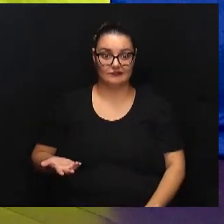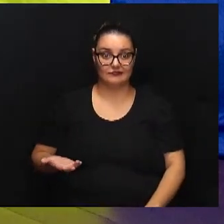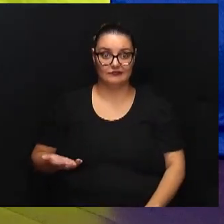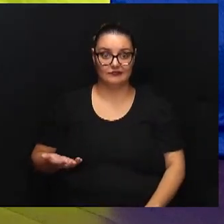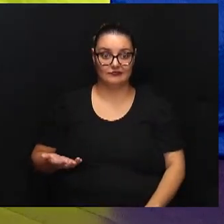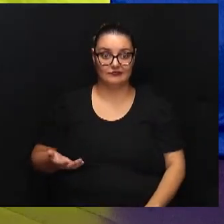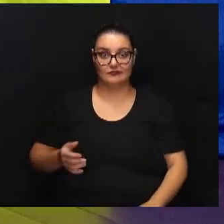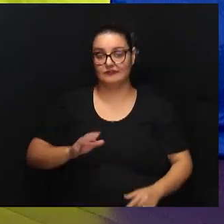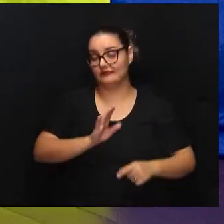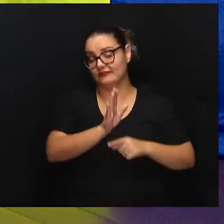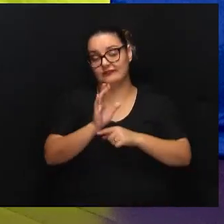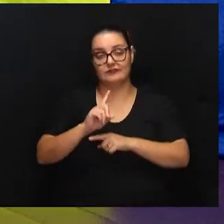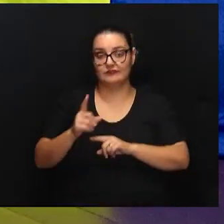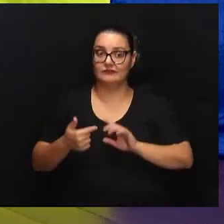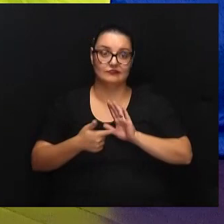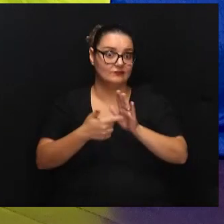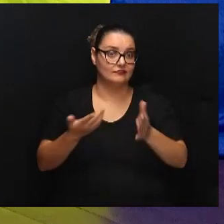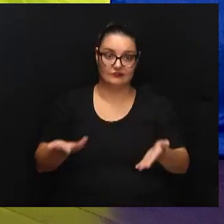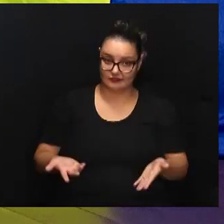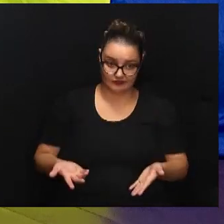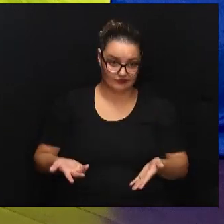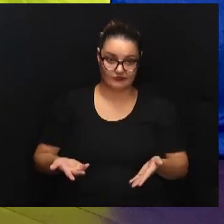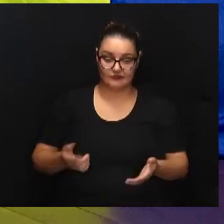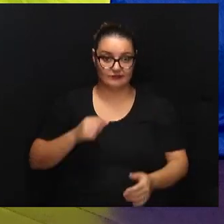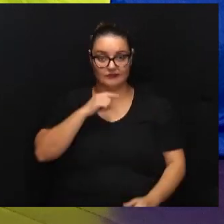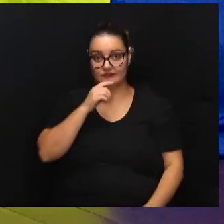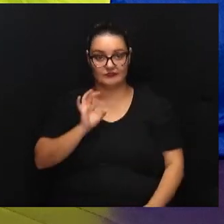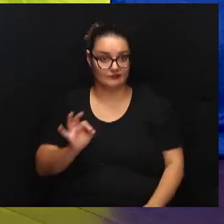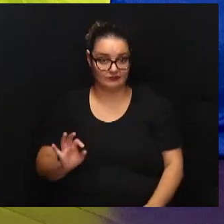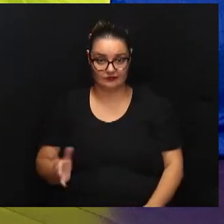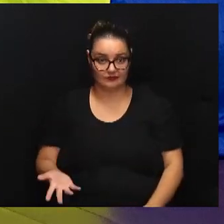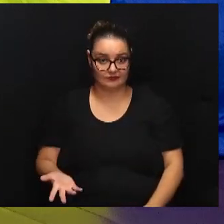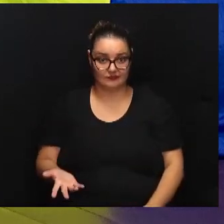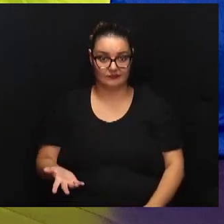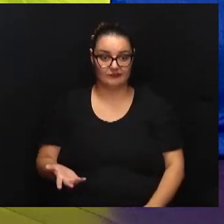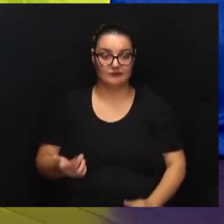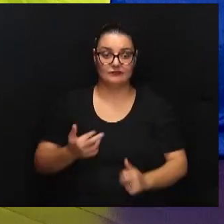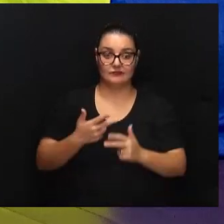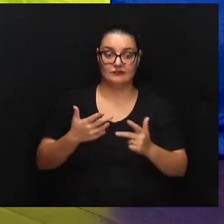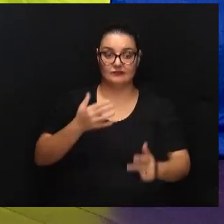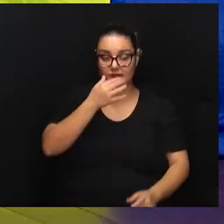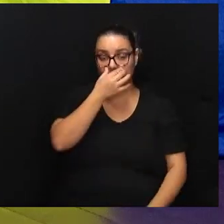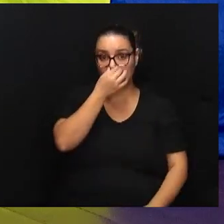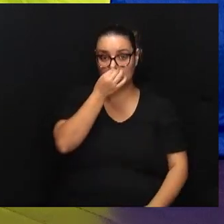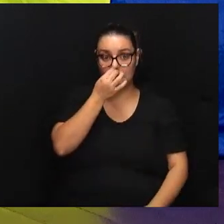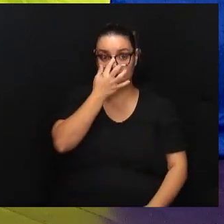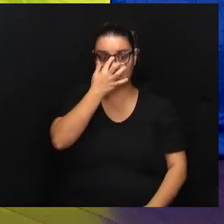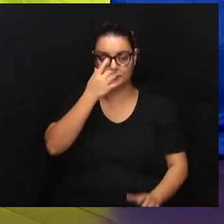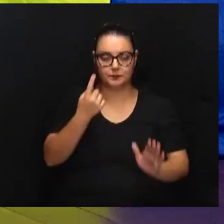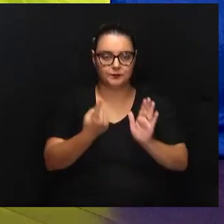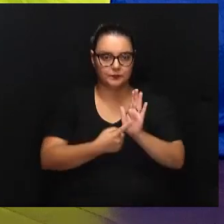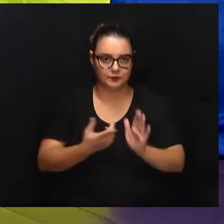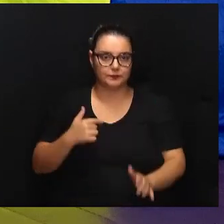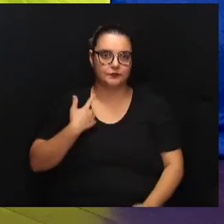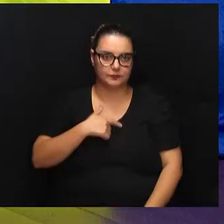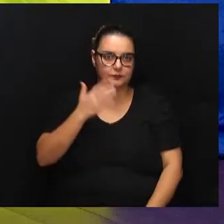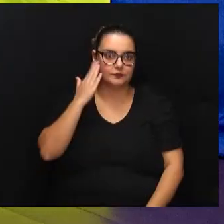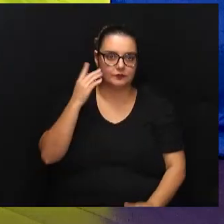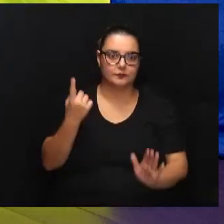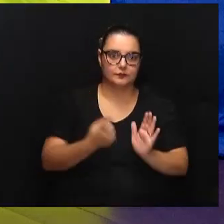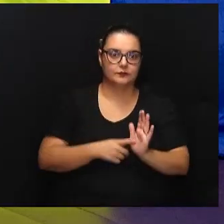de filmes que não eram passados, né, para ninguém. Então, assim, foi algo